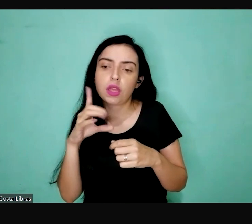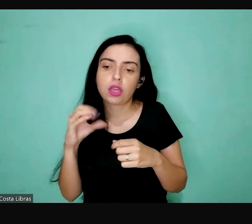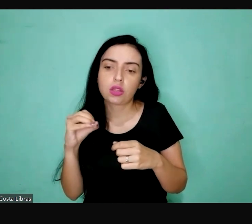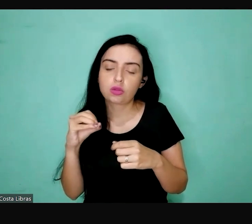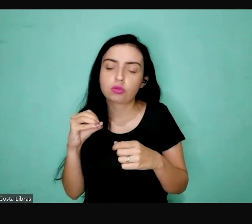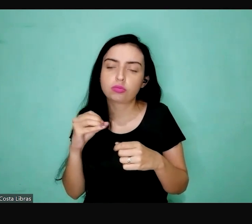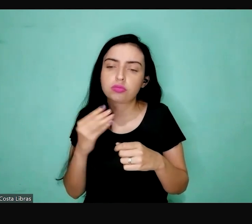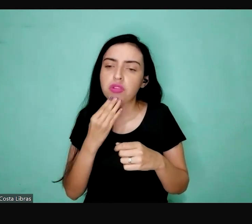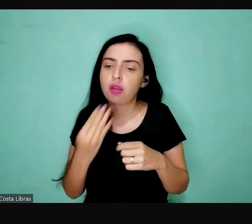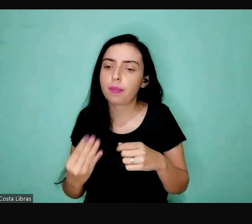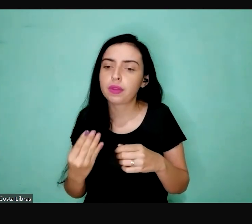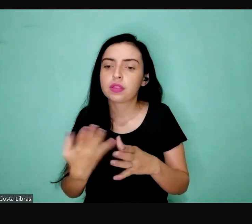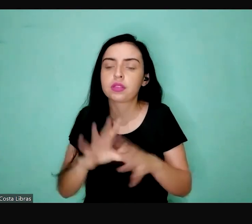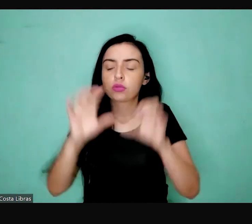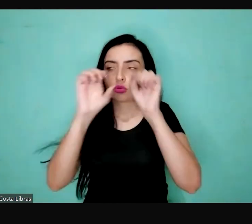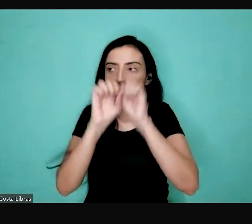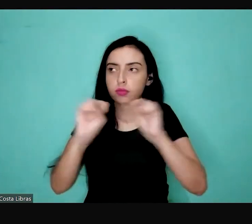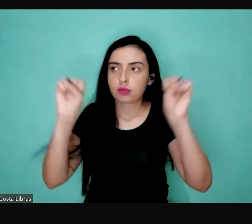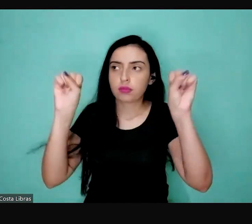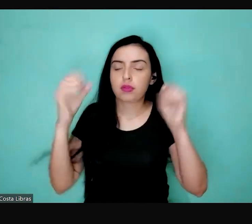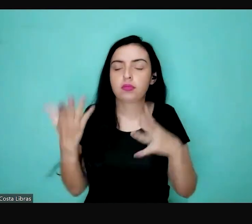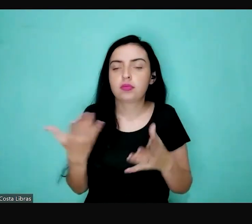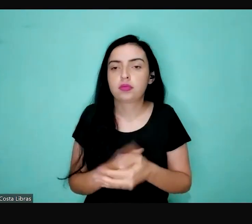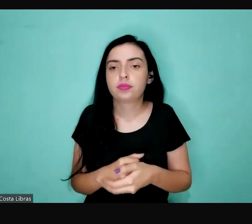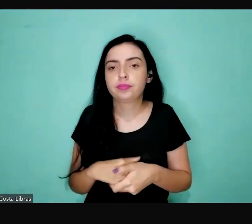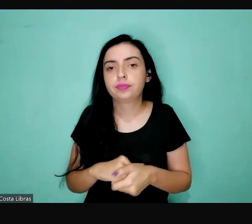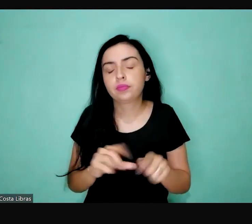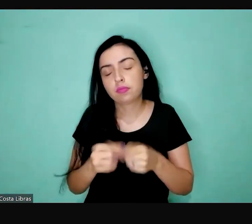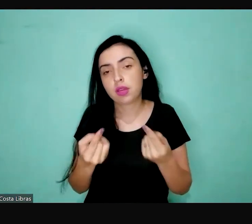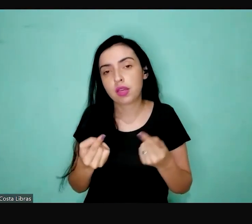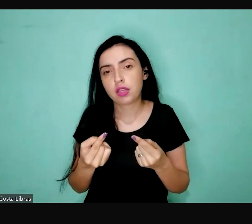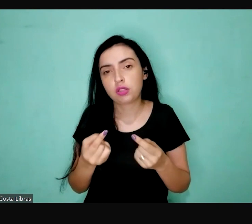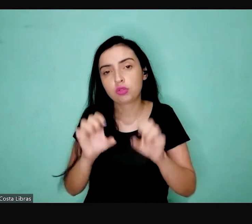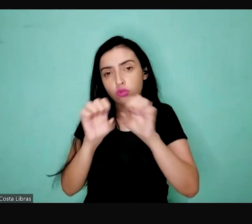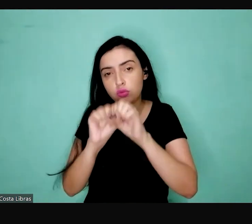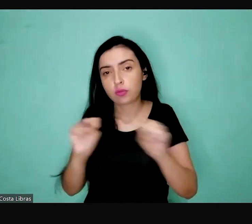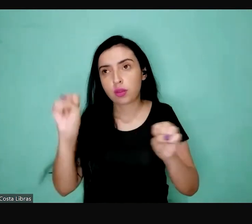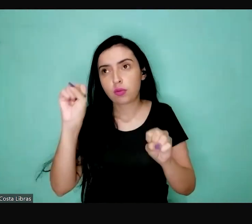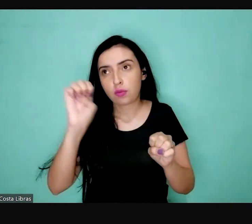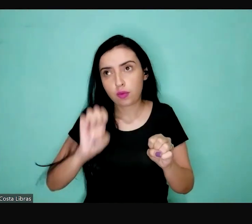a um tribunal superior. Mas o Tribunal Europeu